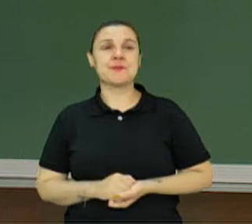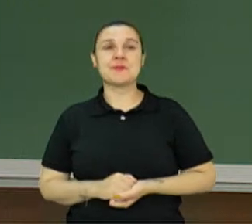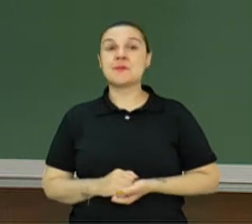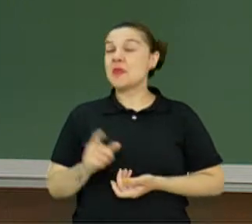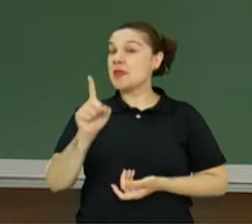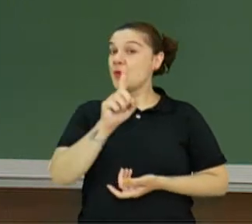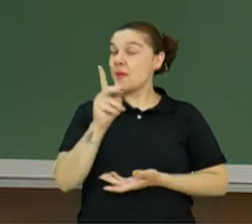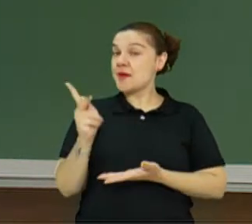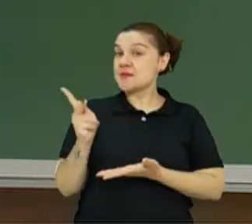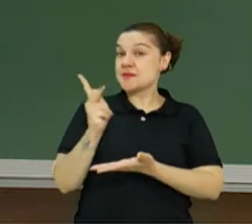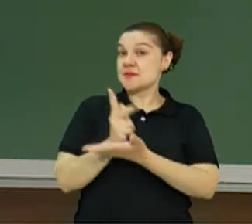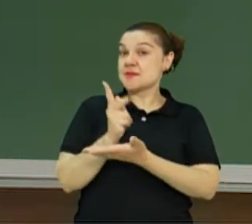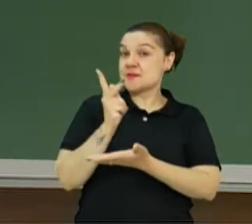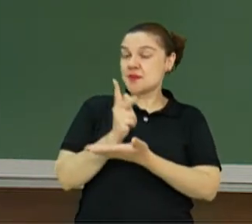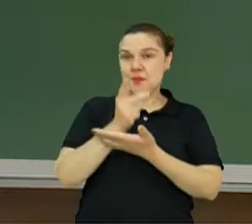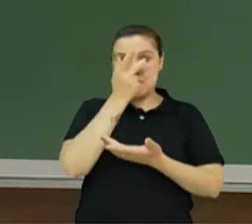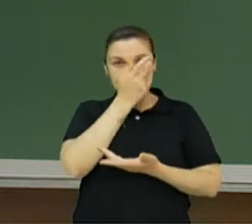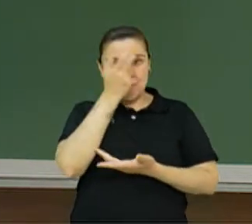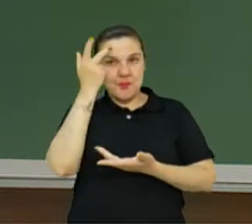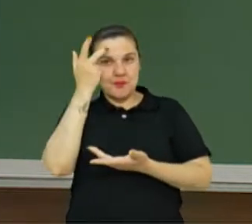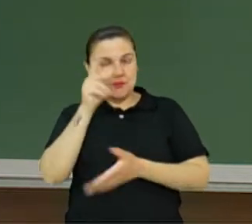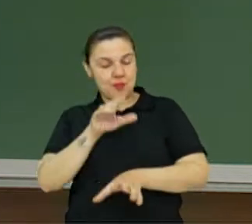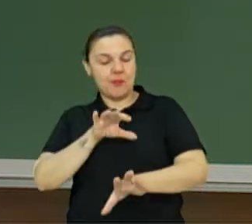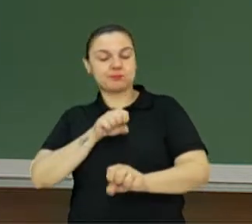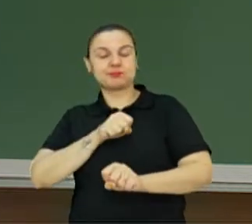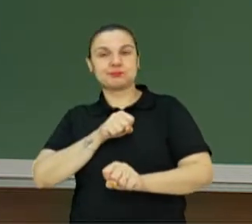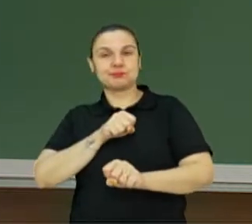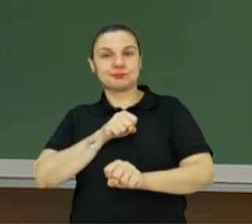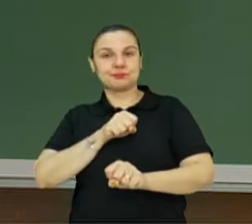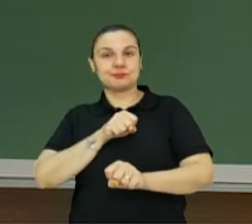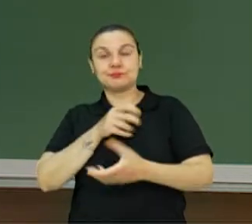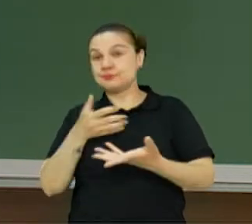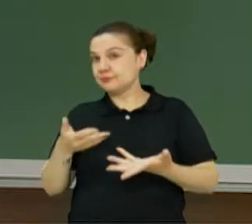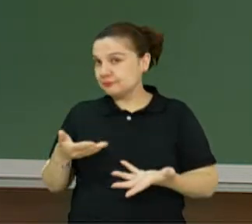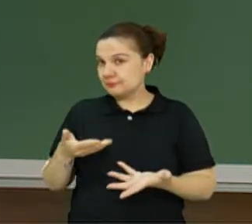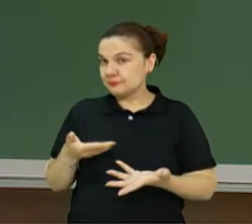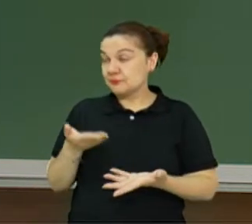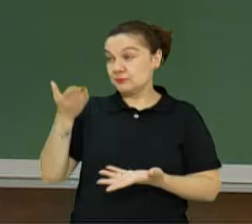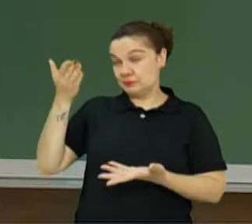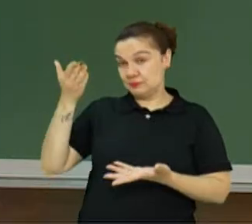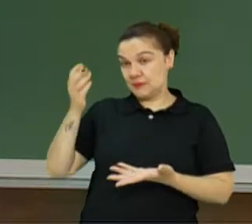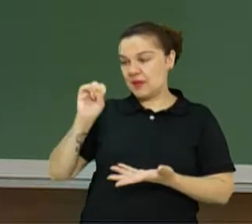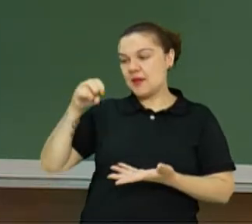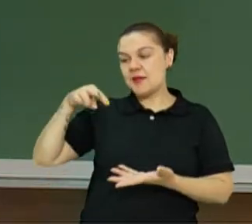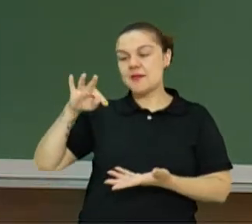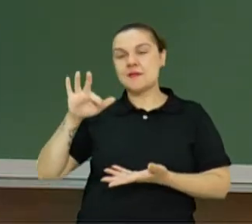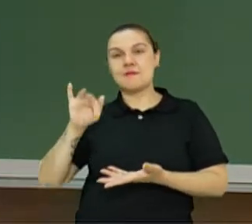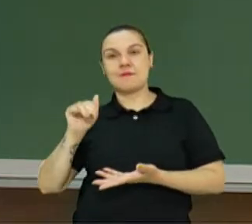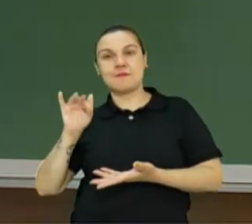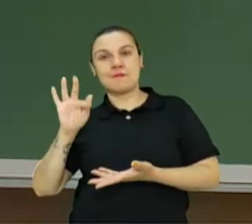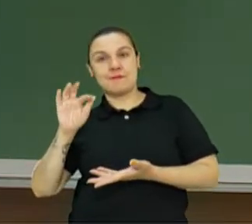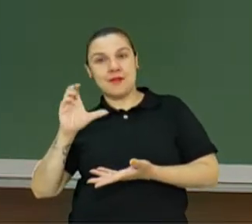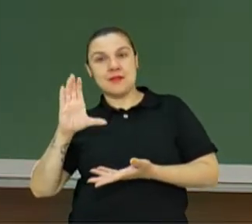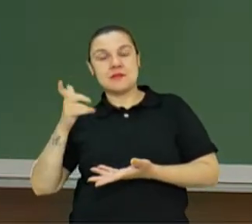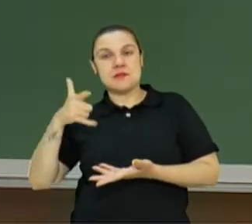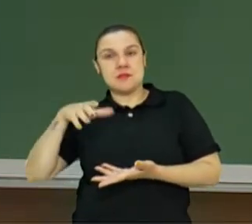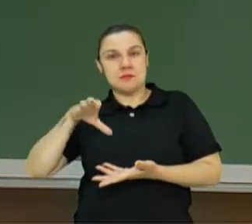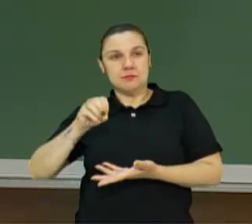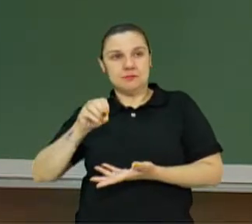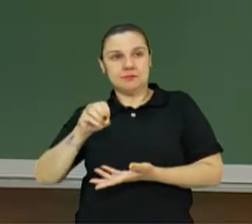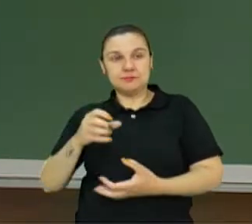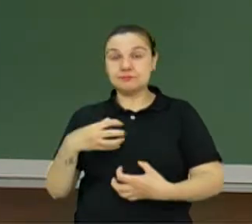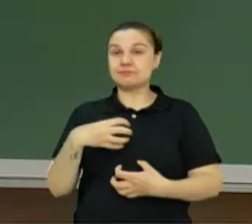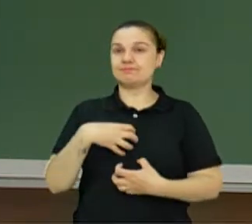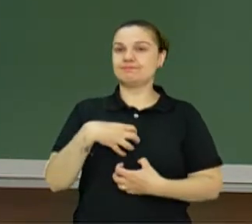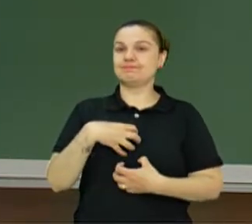nem sempre a pessoa que adquire um organismo desses, causador de uma doença, ela manifesta